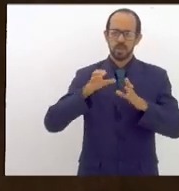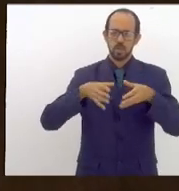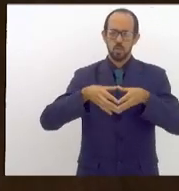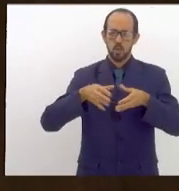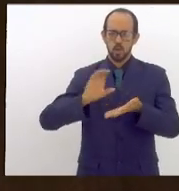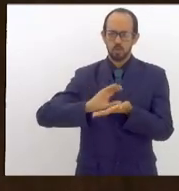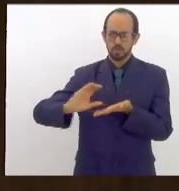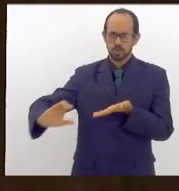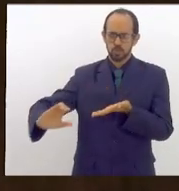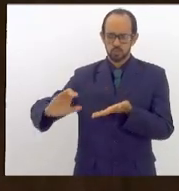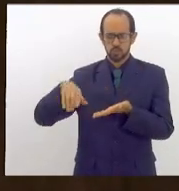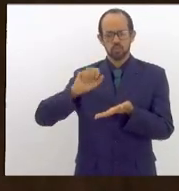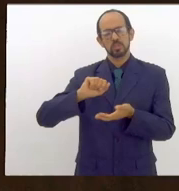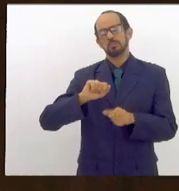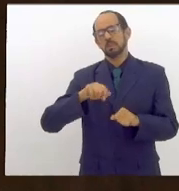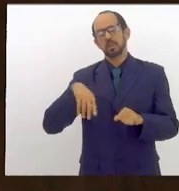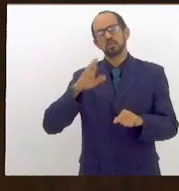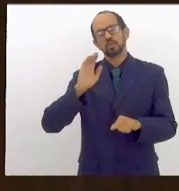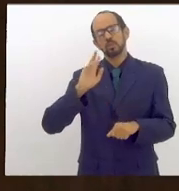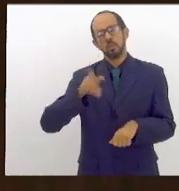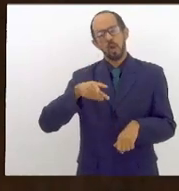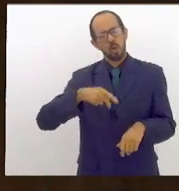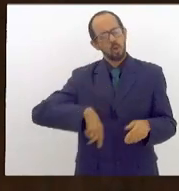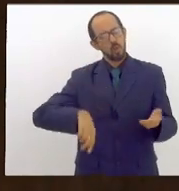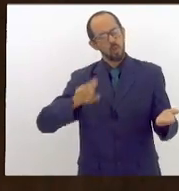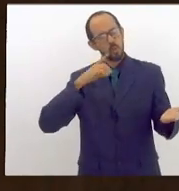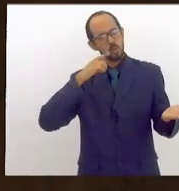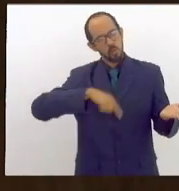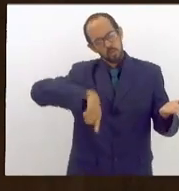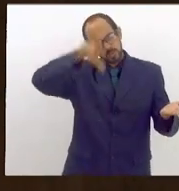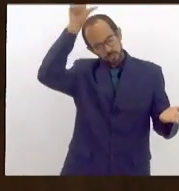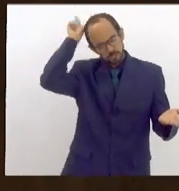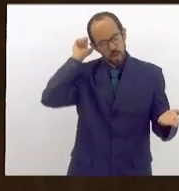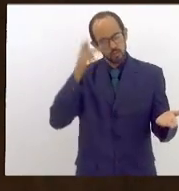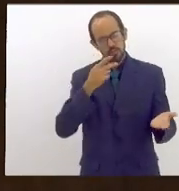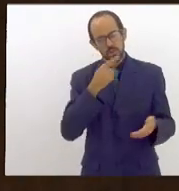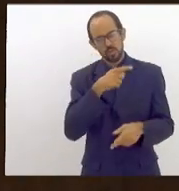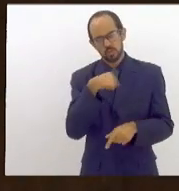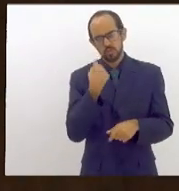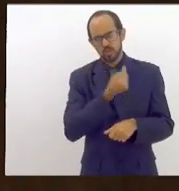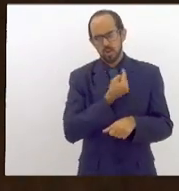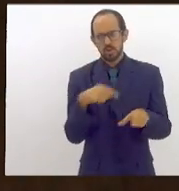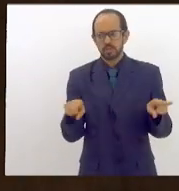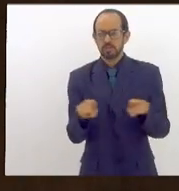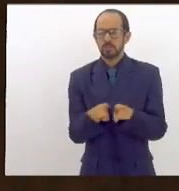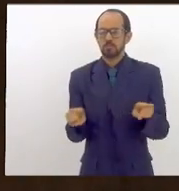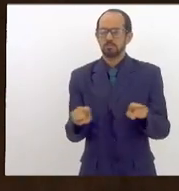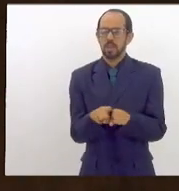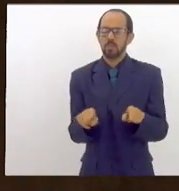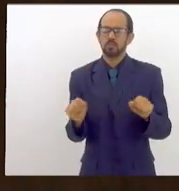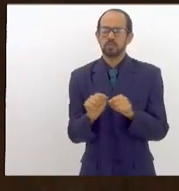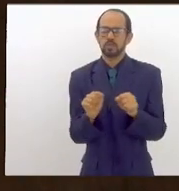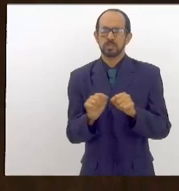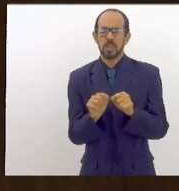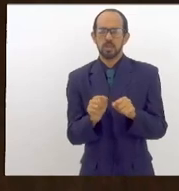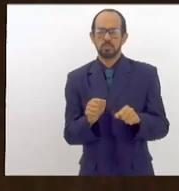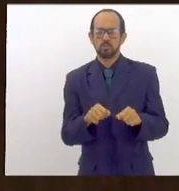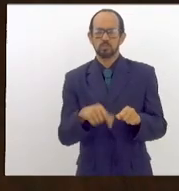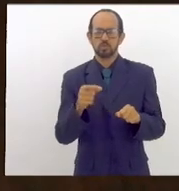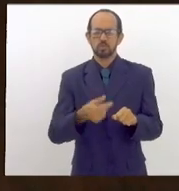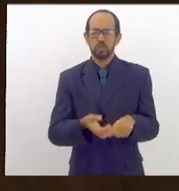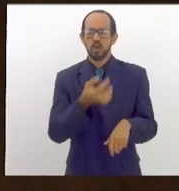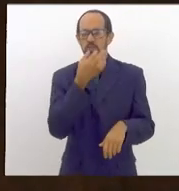A exemplo do que já foi dito aqui pego Deputado Nós também fizemos uma ressalva sobre a nossa preocupação